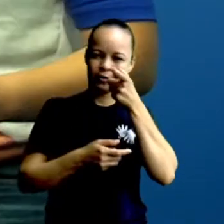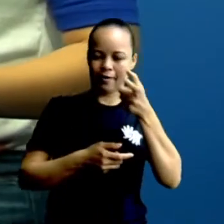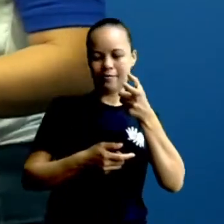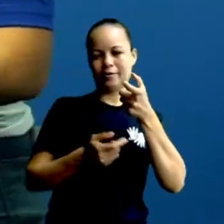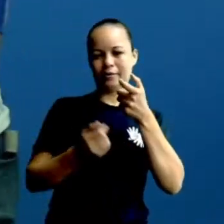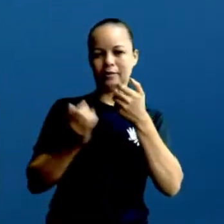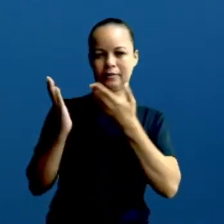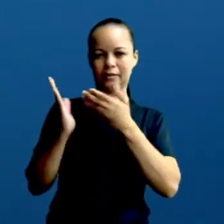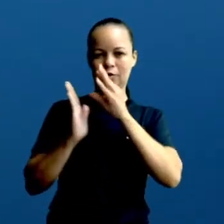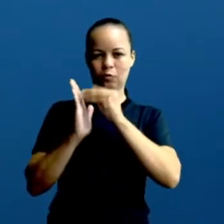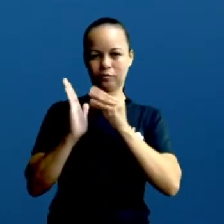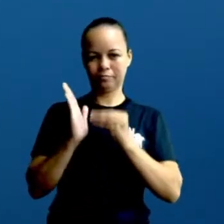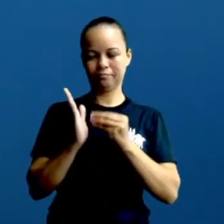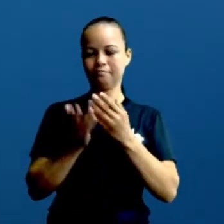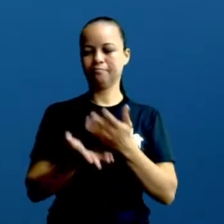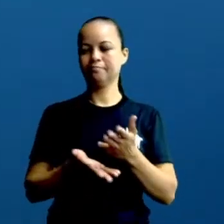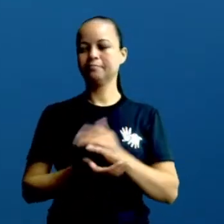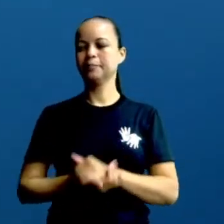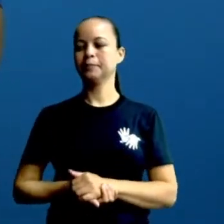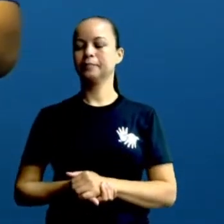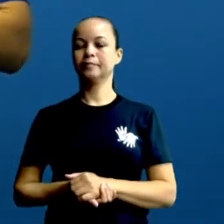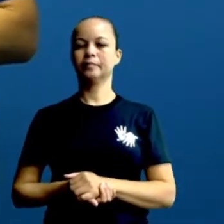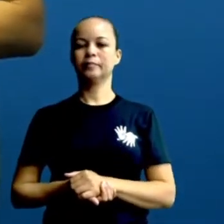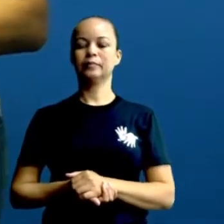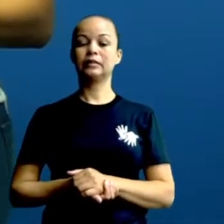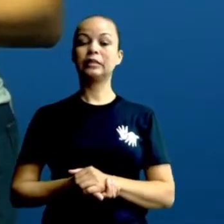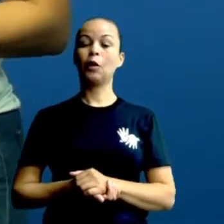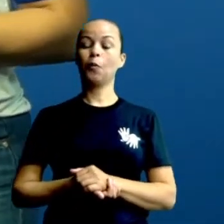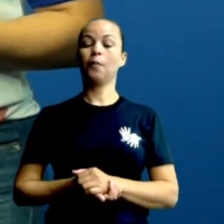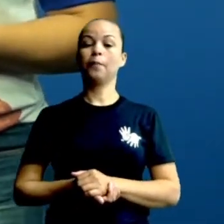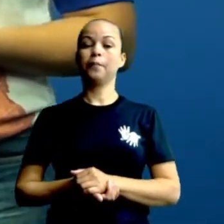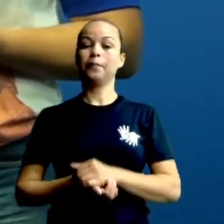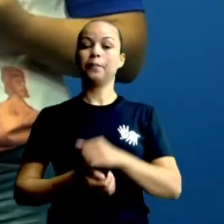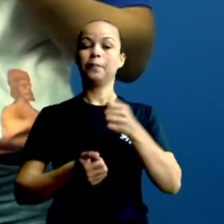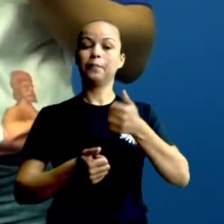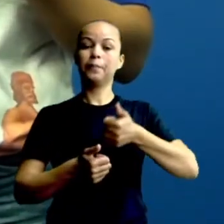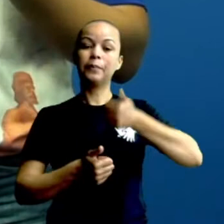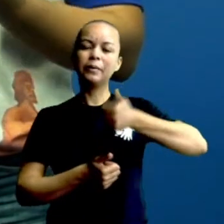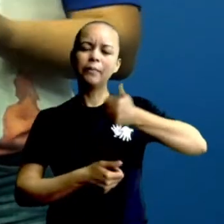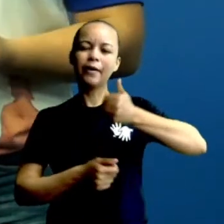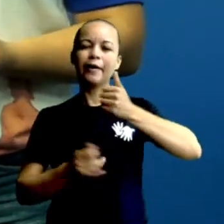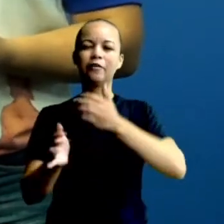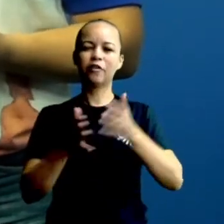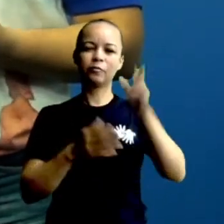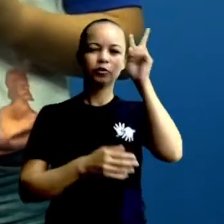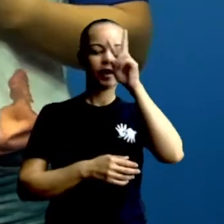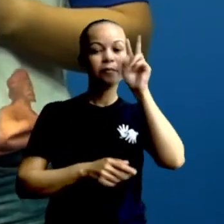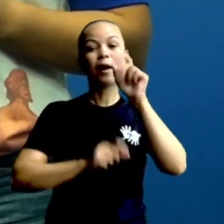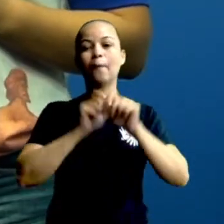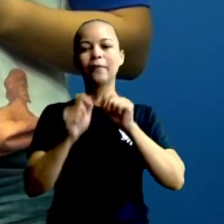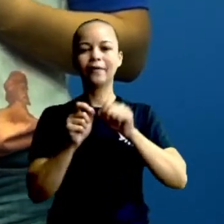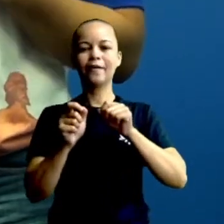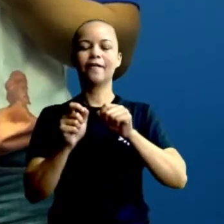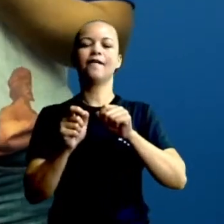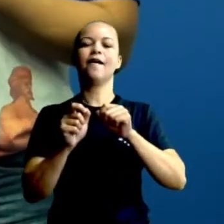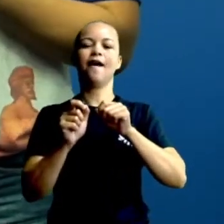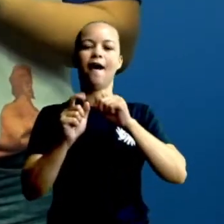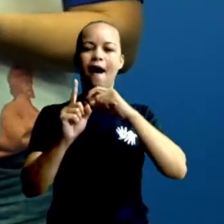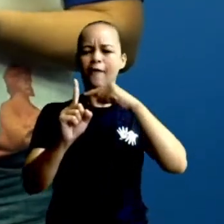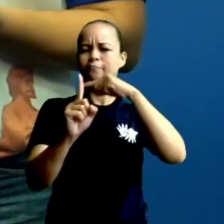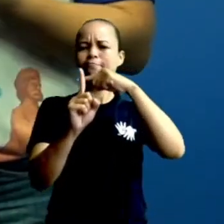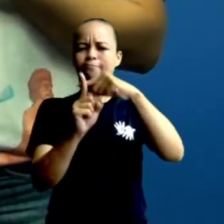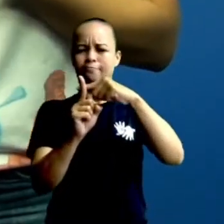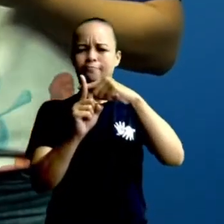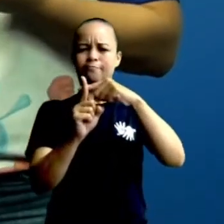interessantes conteúdo bom então primeiro a gente vai lembrar de adição Tá certo